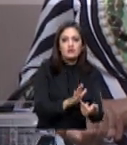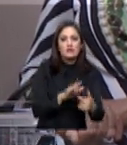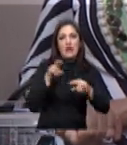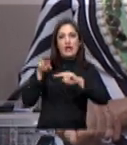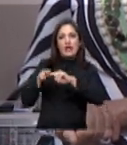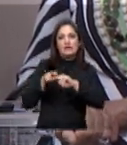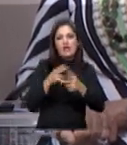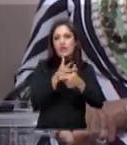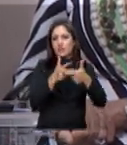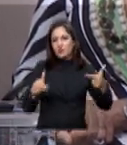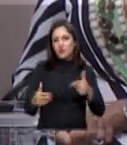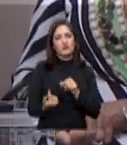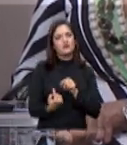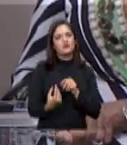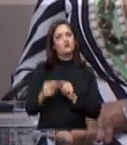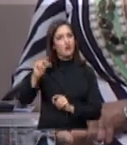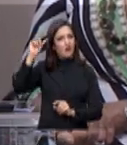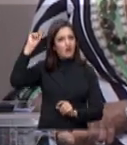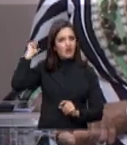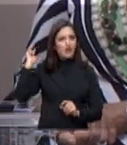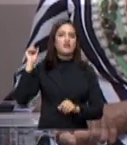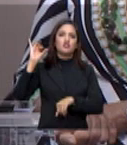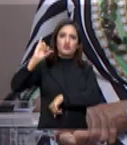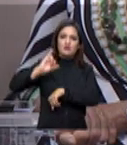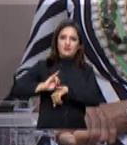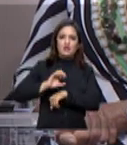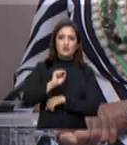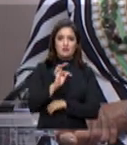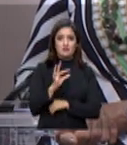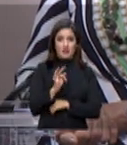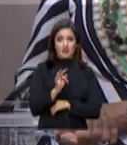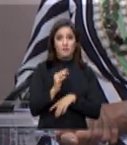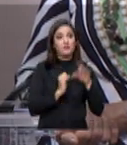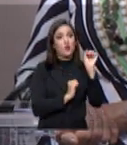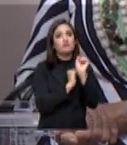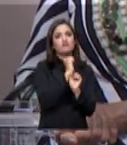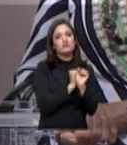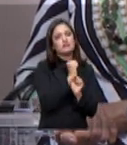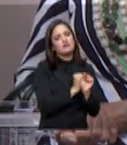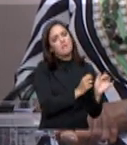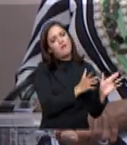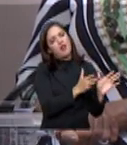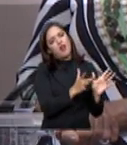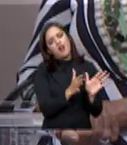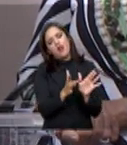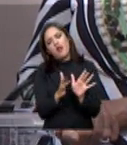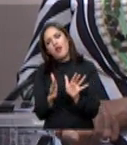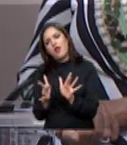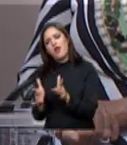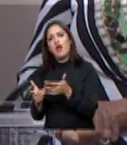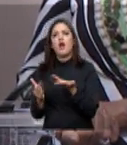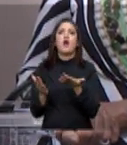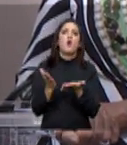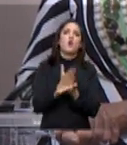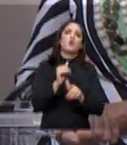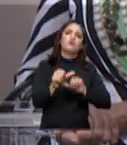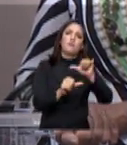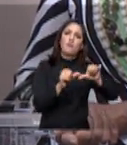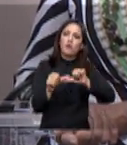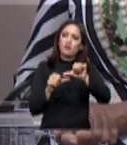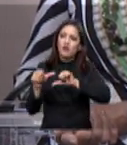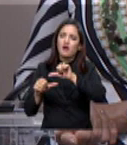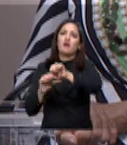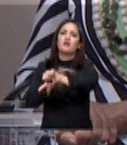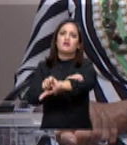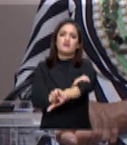antiga sede do Supremo Tribunal Federal. Com o passar dos anos, mudanças organizacionais em